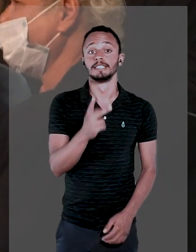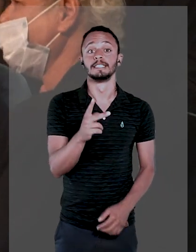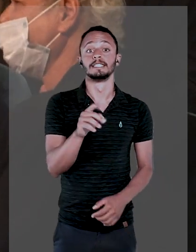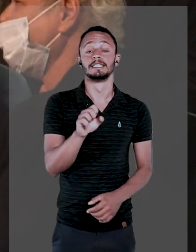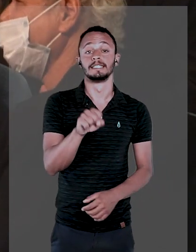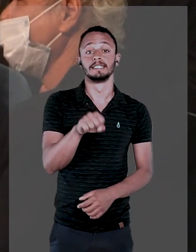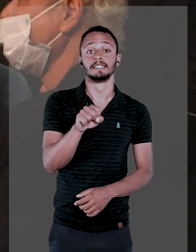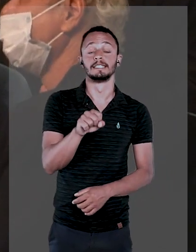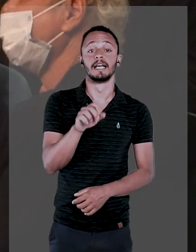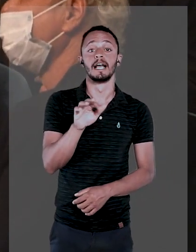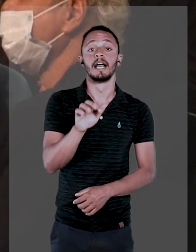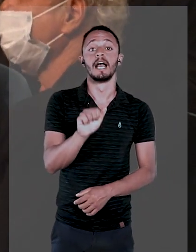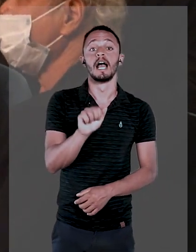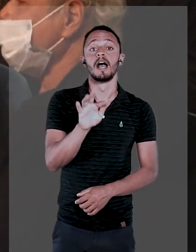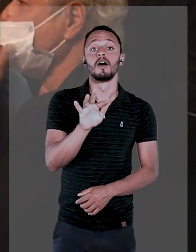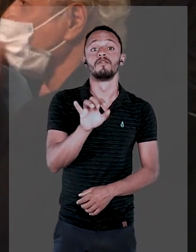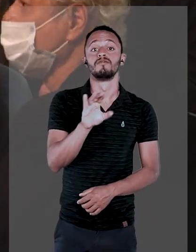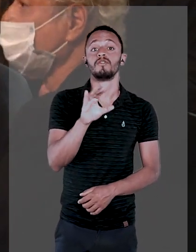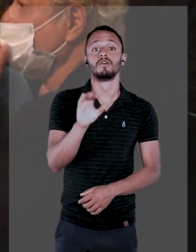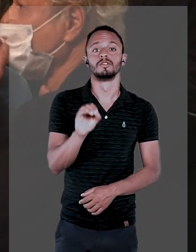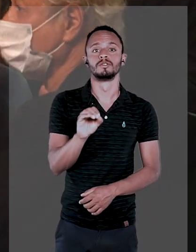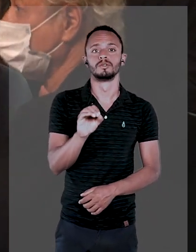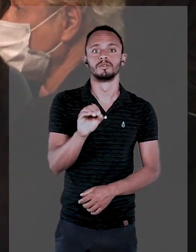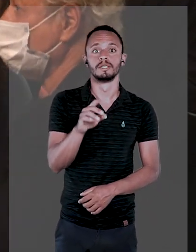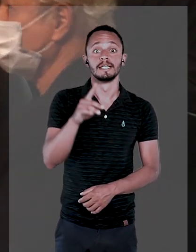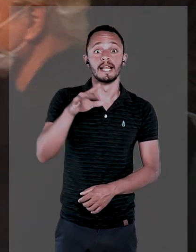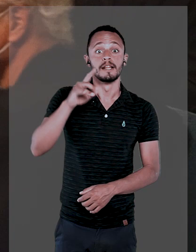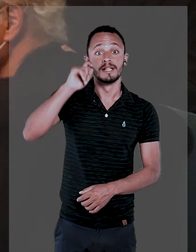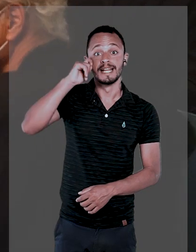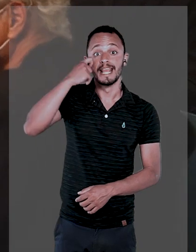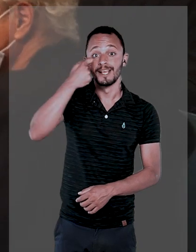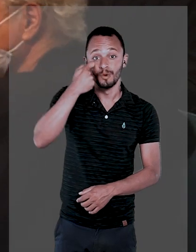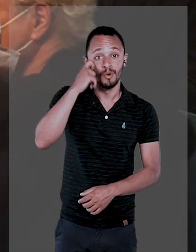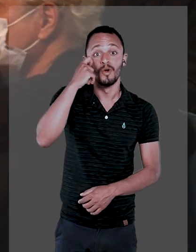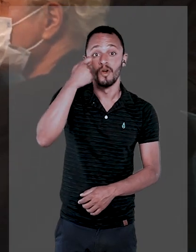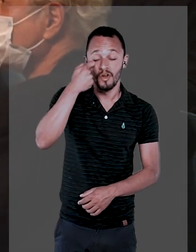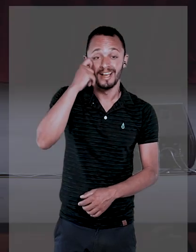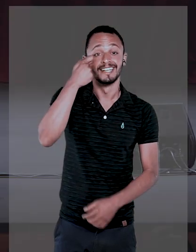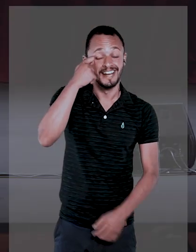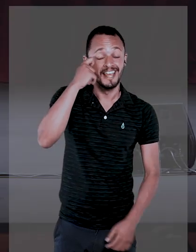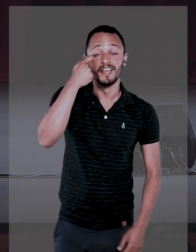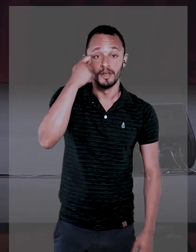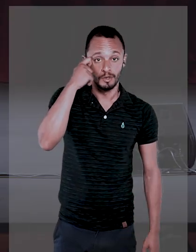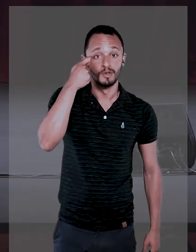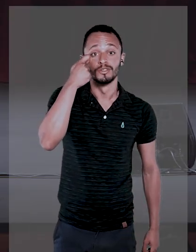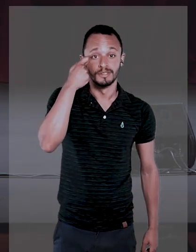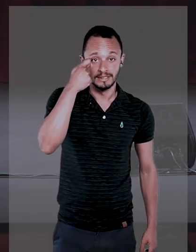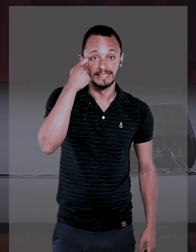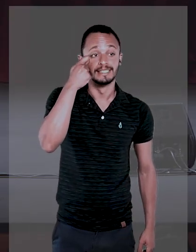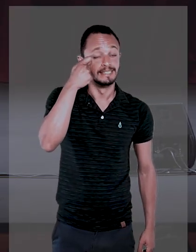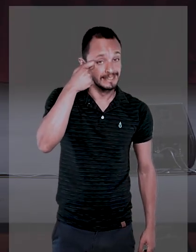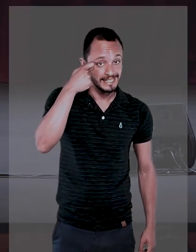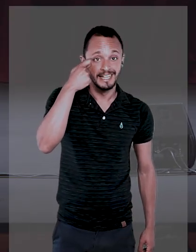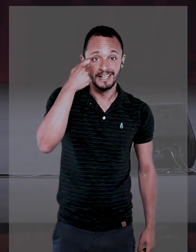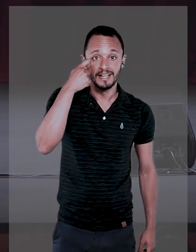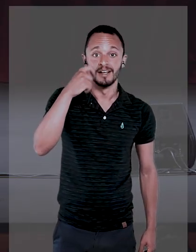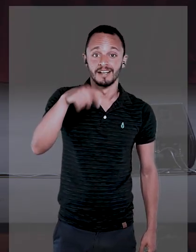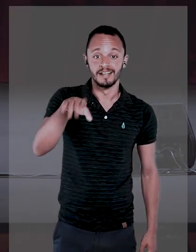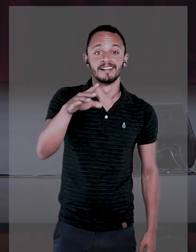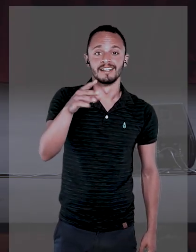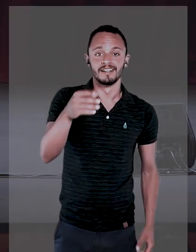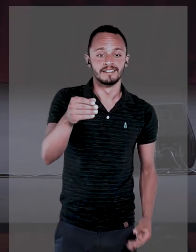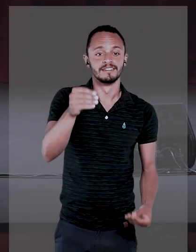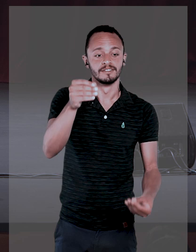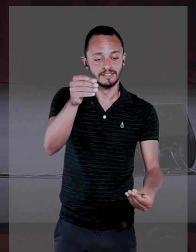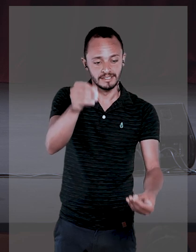Era o que eu ia dizer. Eu ia dizer isso e o Afonso lembrou. Eu não dei a nenhum negro. Eu estive aqui com esse discurso de